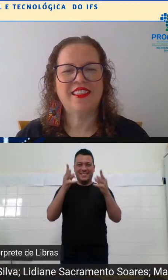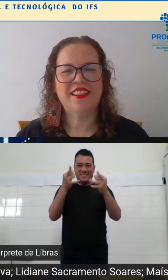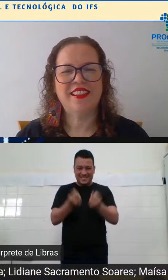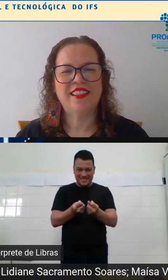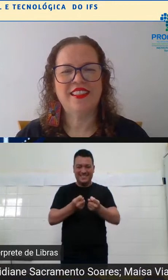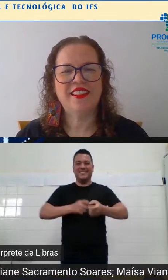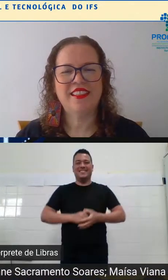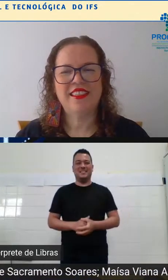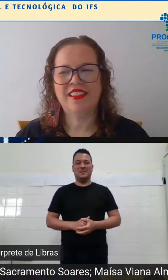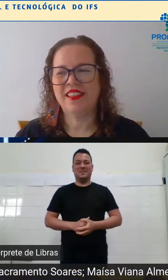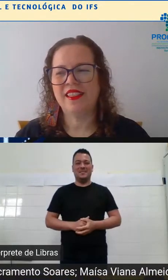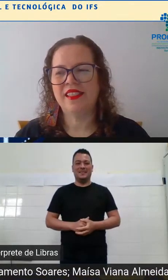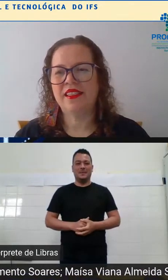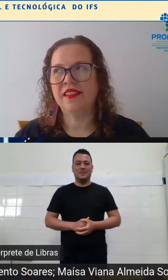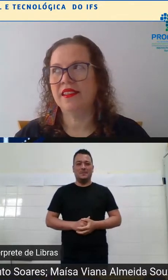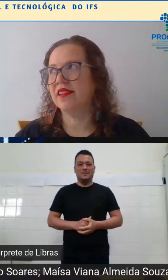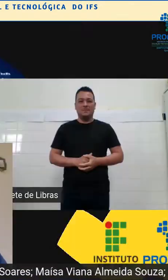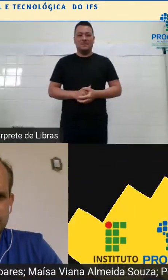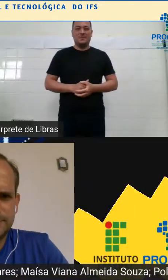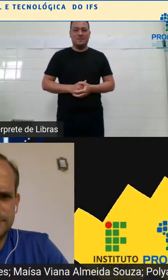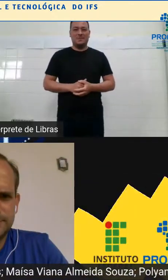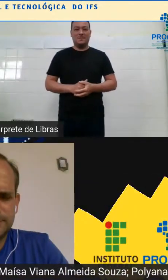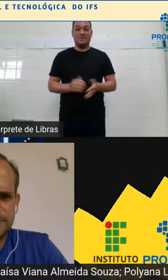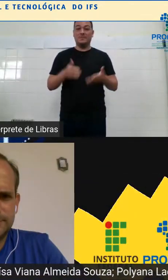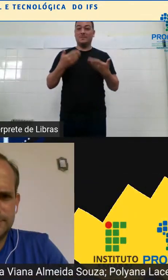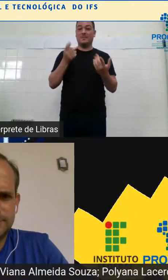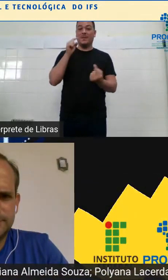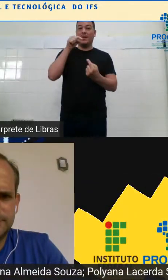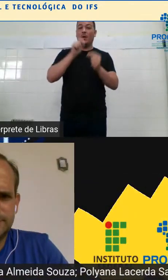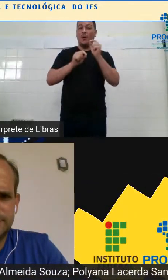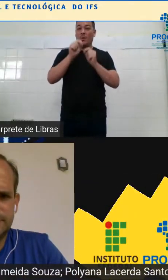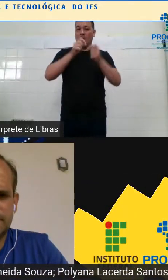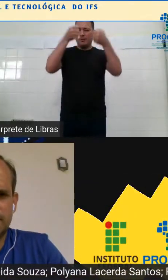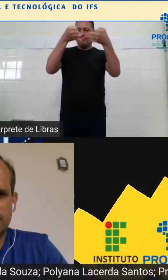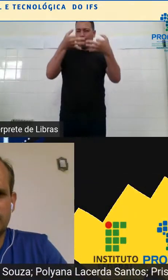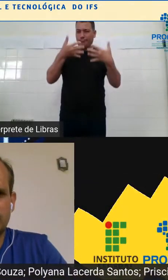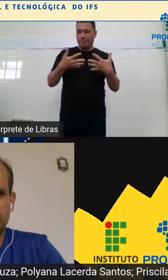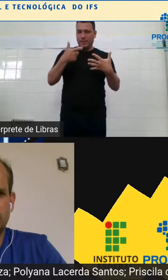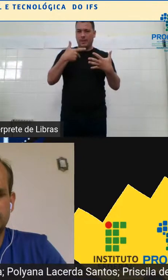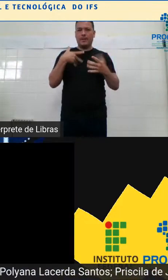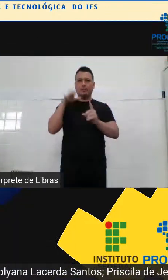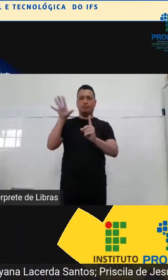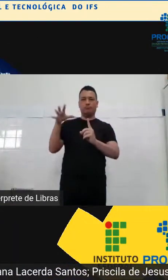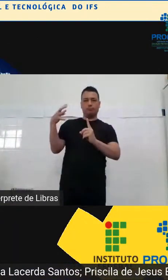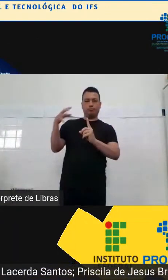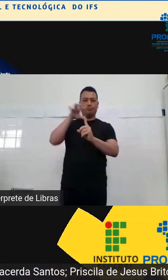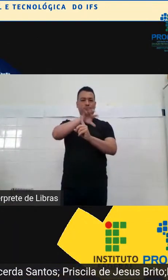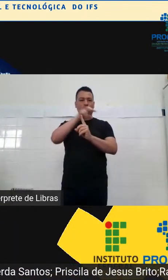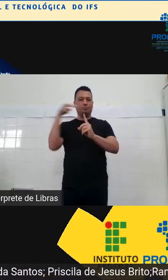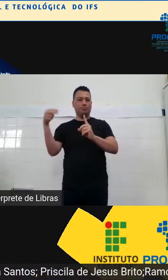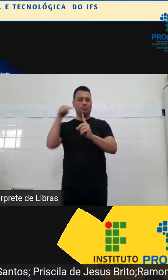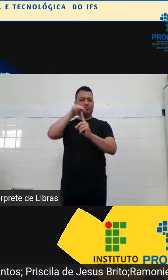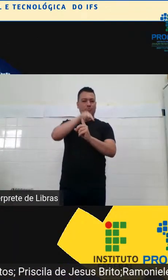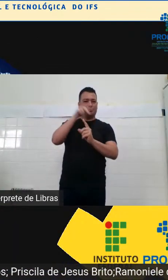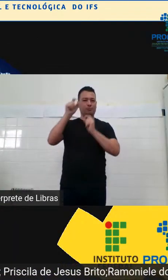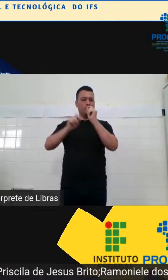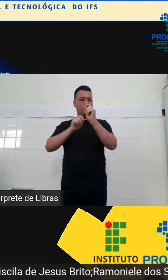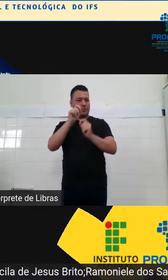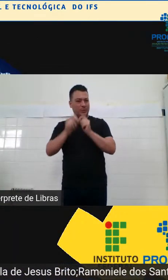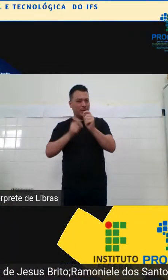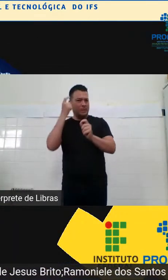todes. E a ideia é falar um pouquinho, né, dessa perspectiva de pensar, né,